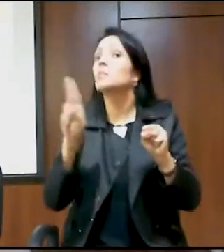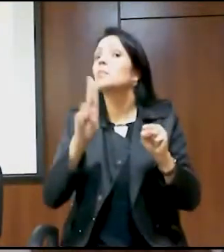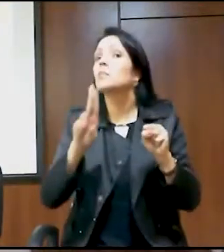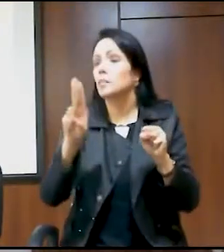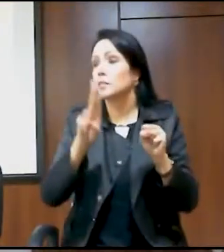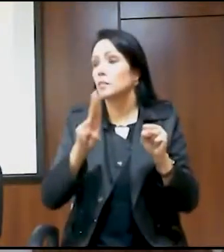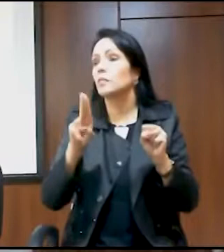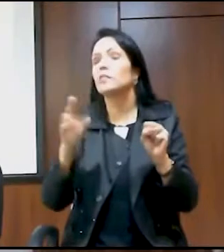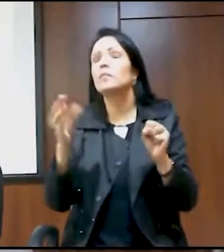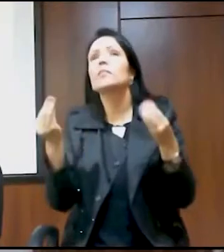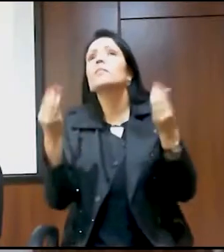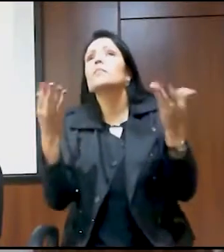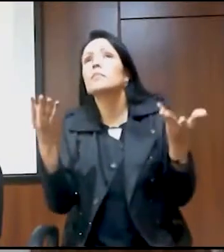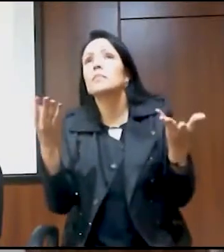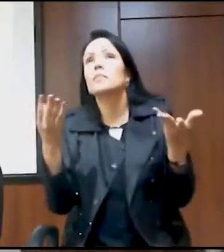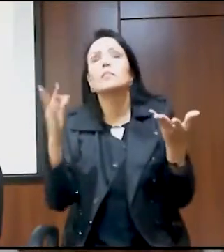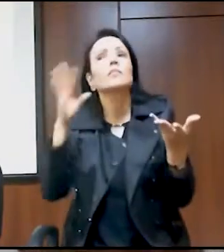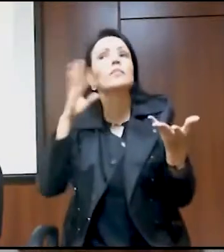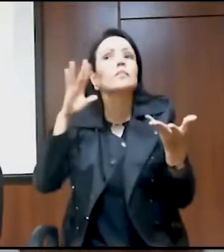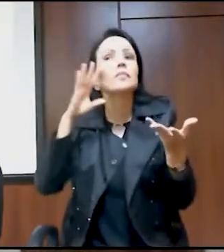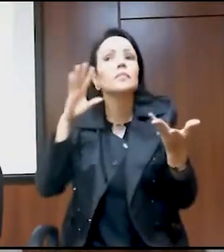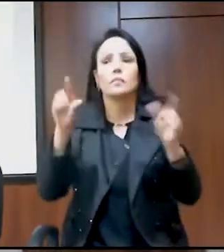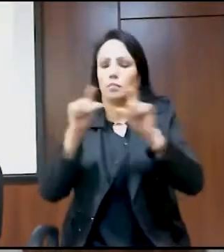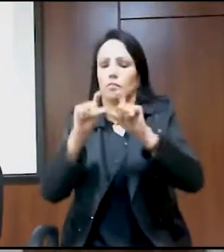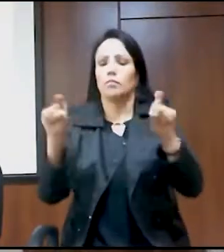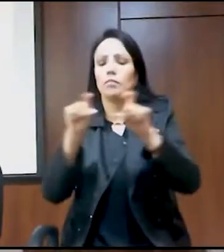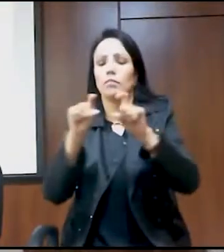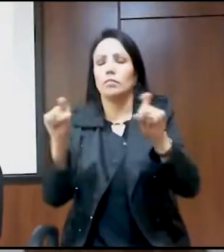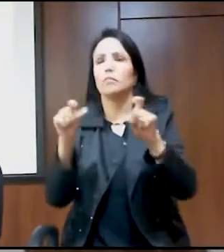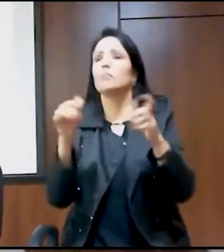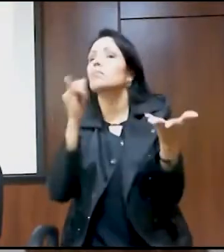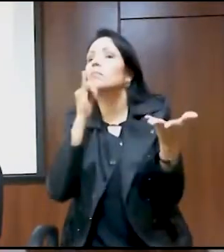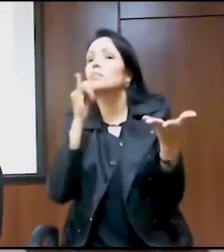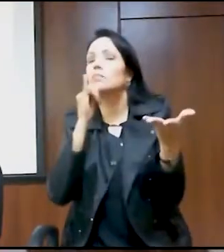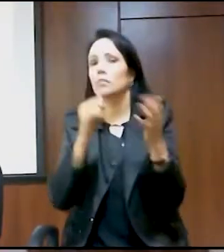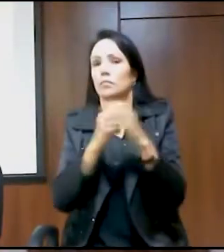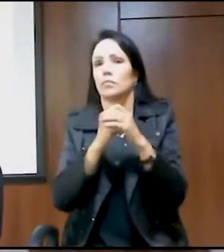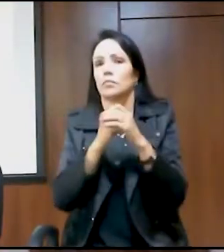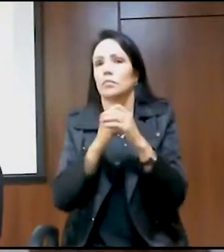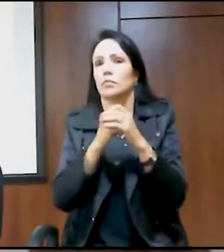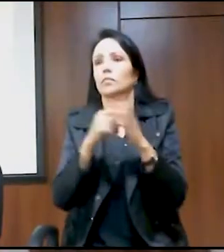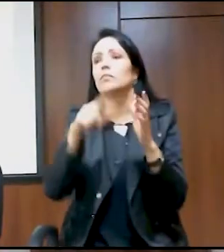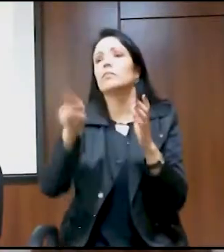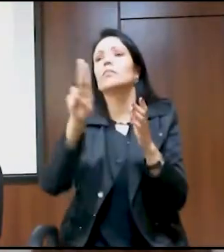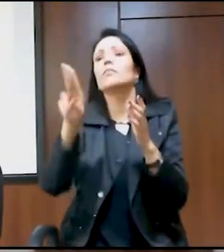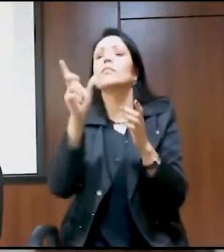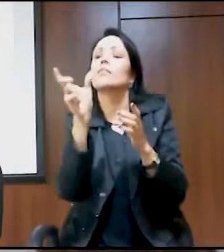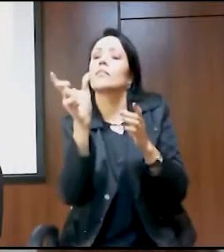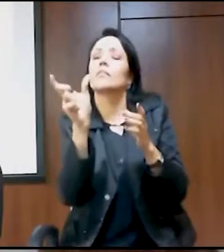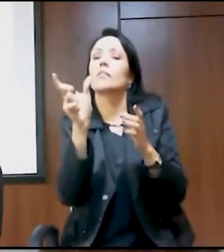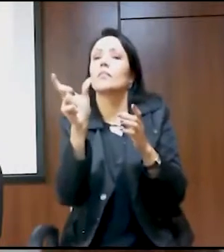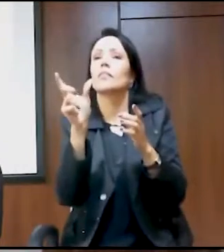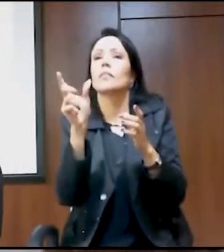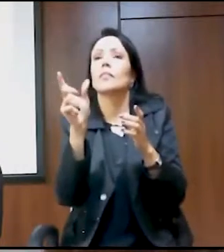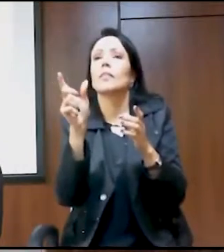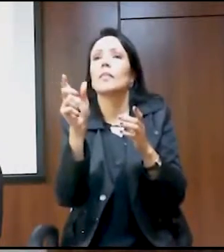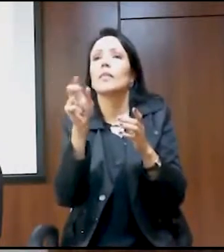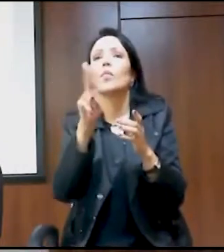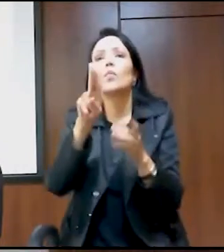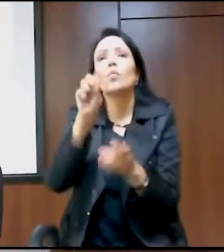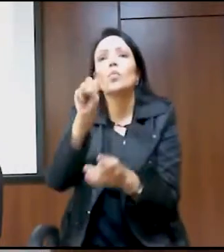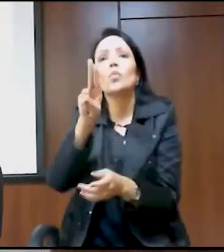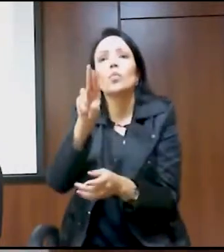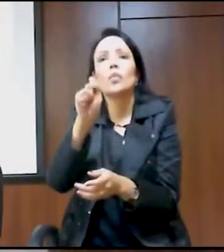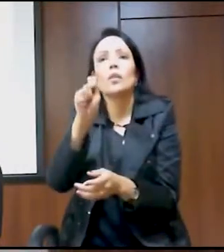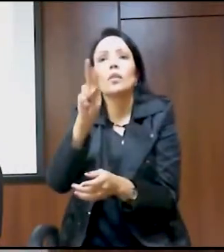sobre como é que a gente usa algumas terminologias, por exemplo, quando a gente usa a palavra usuário da